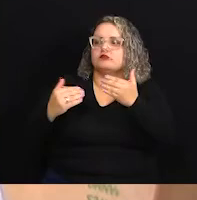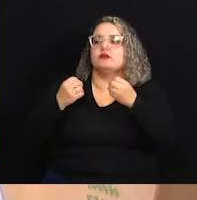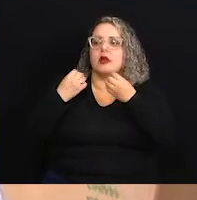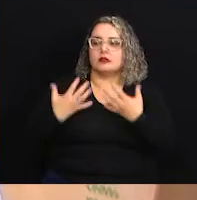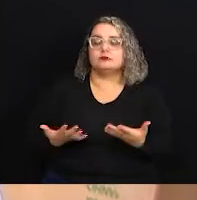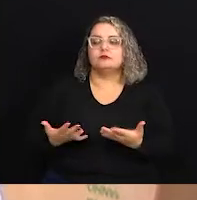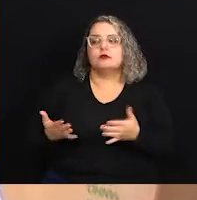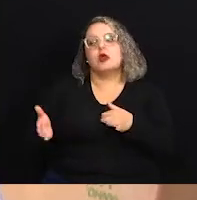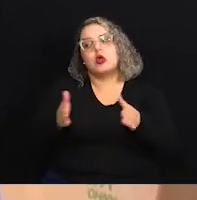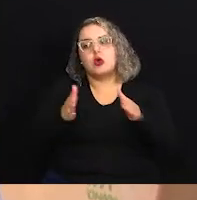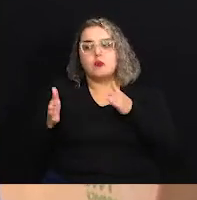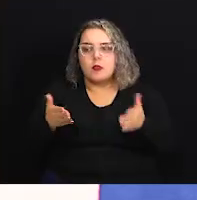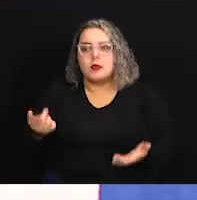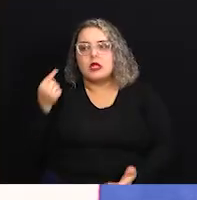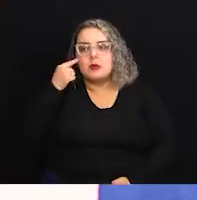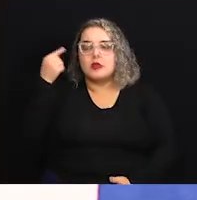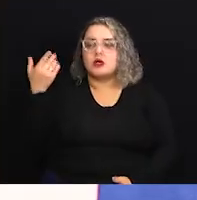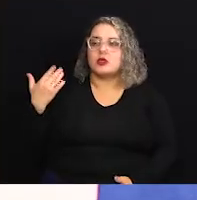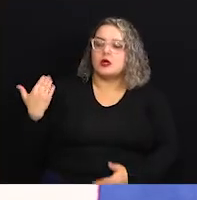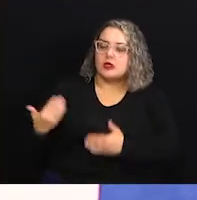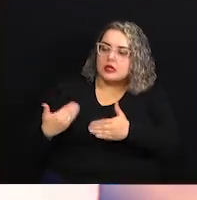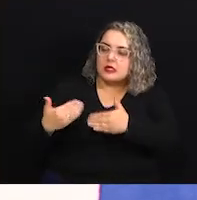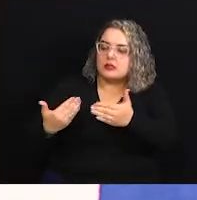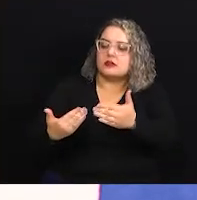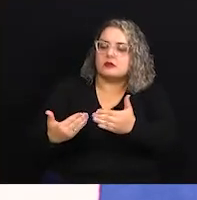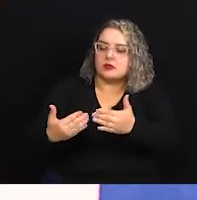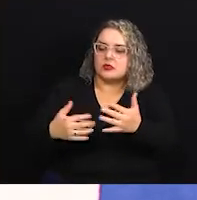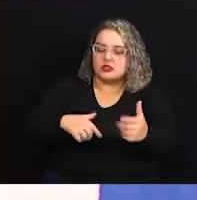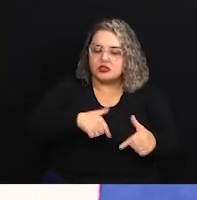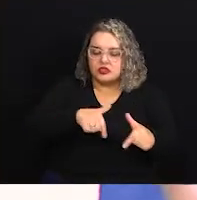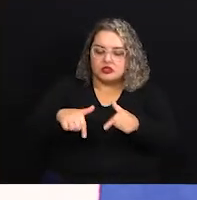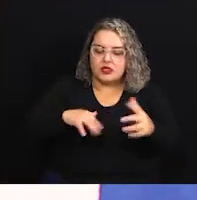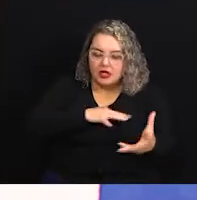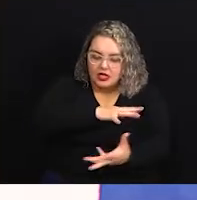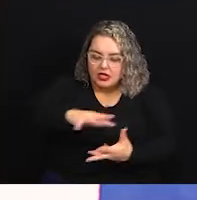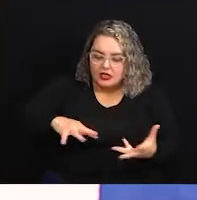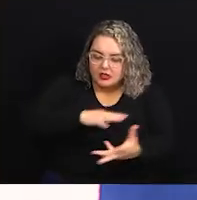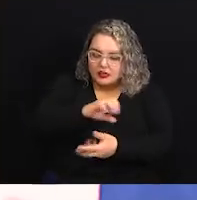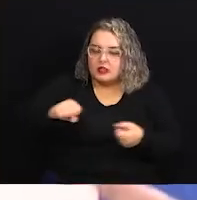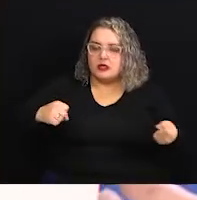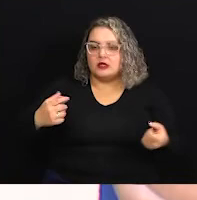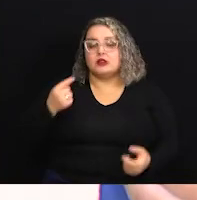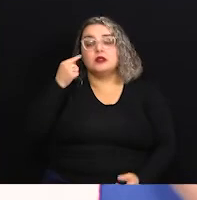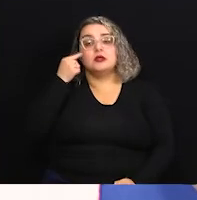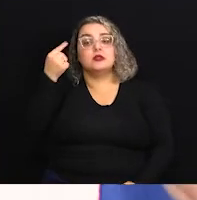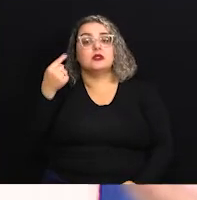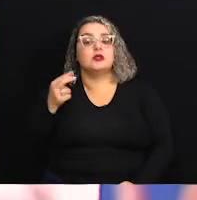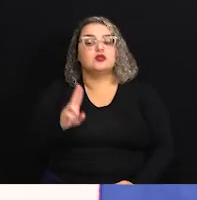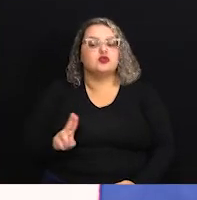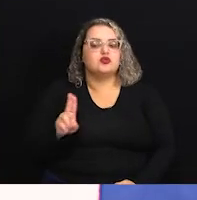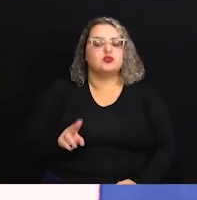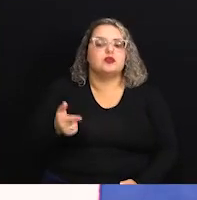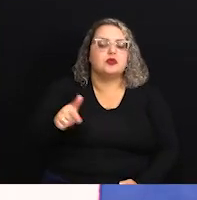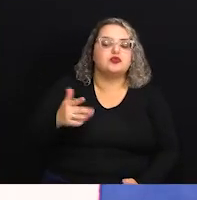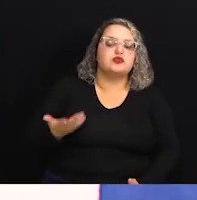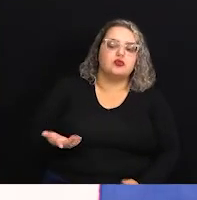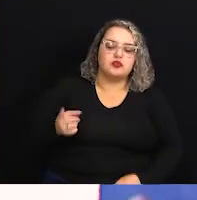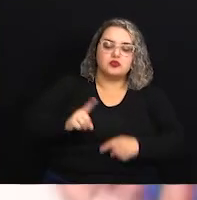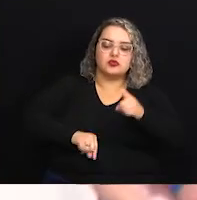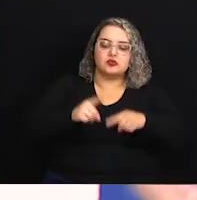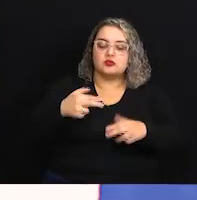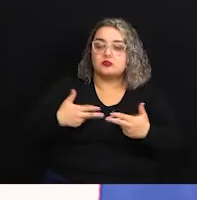em algum momento imaginou que esse processo de sustentabilidade, dessa pegada de reutilizar os